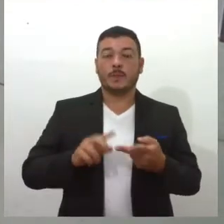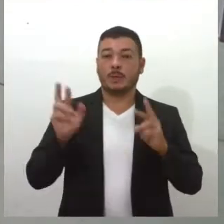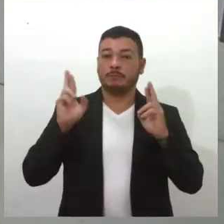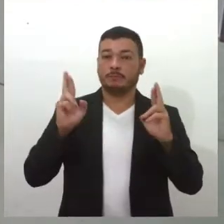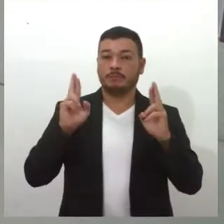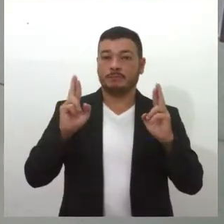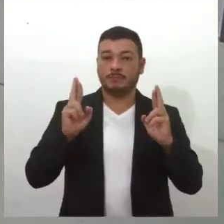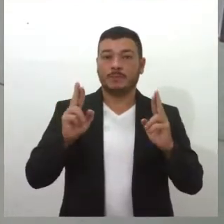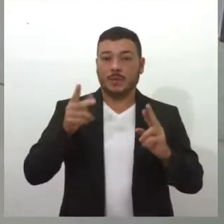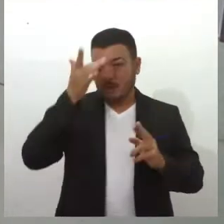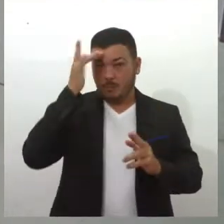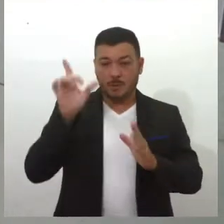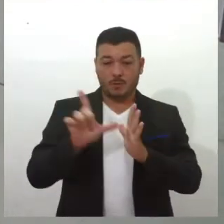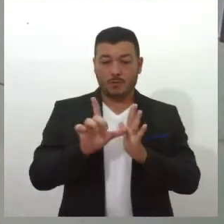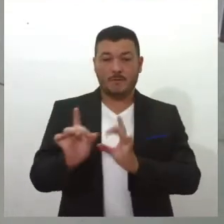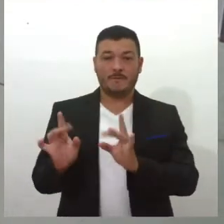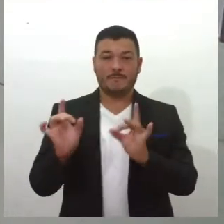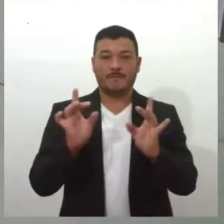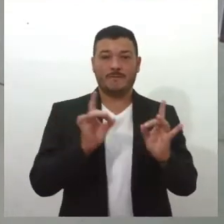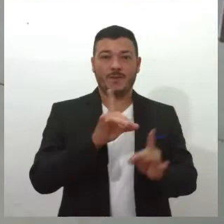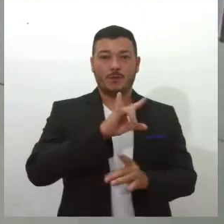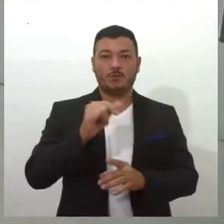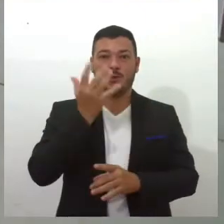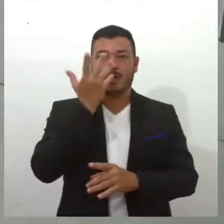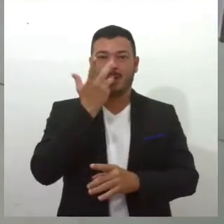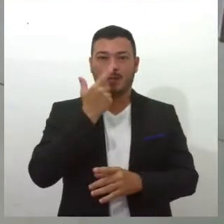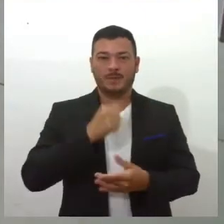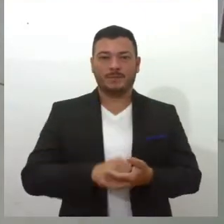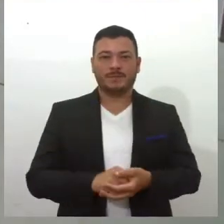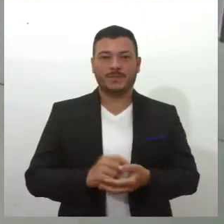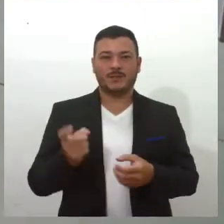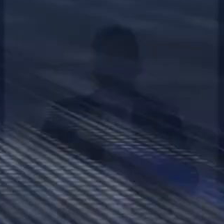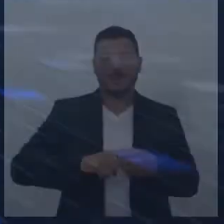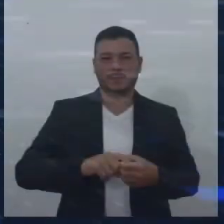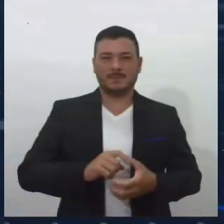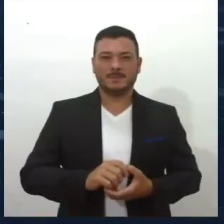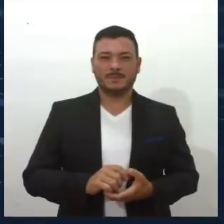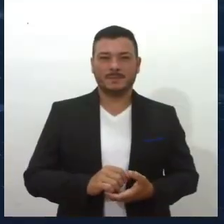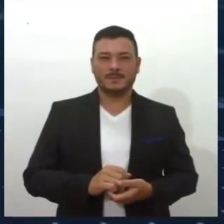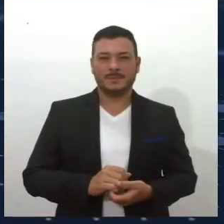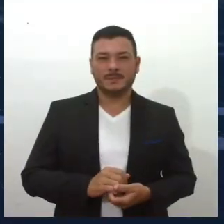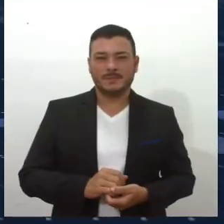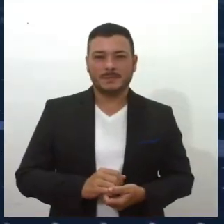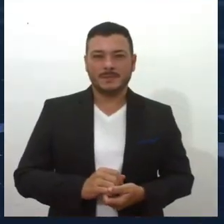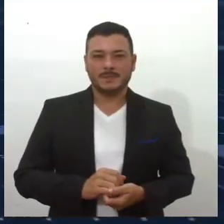dos comerciantes para as vendas do Dia das Crianças. Voltamos já.